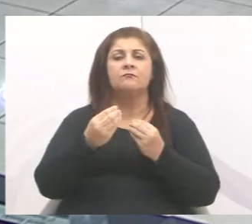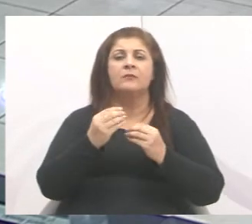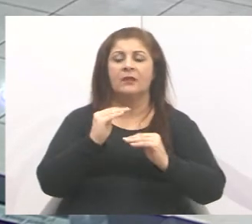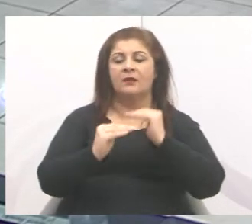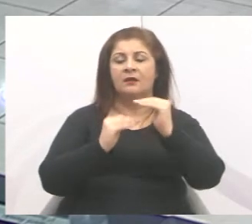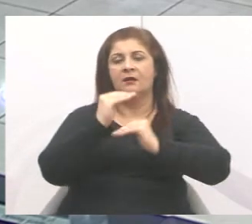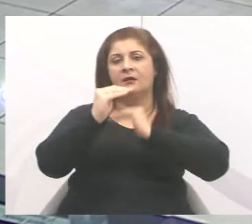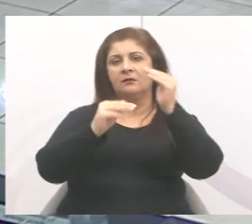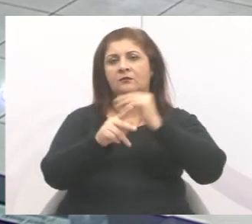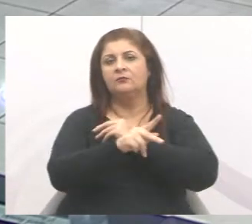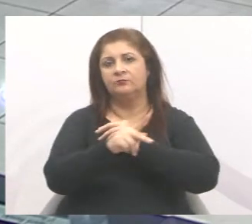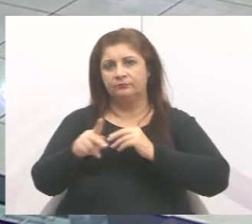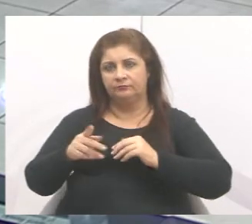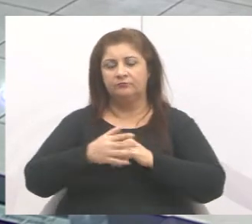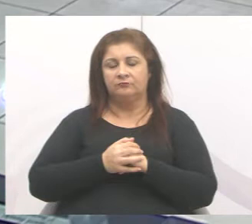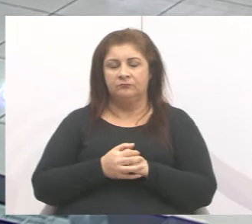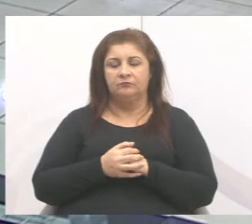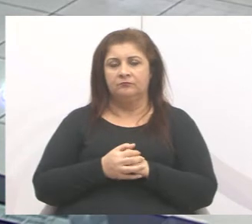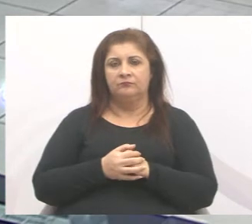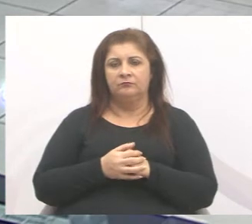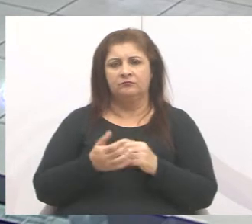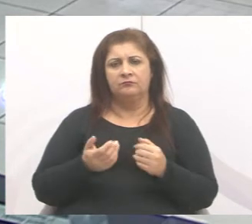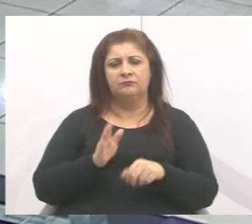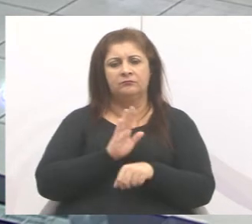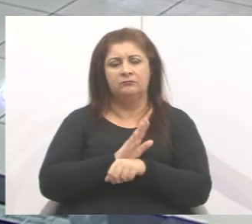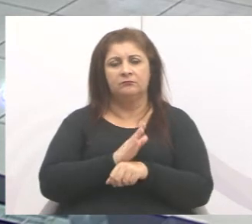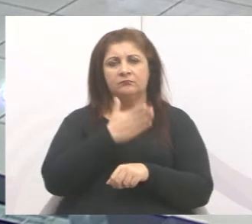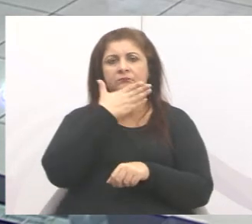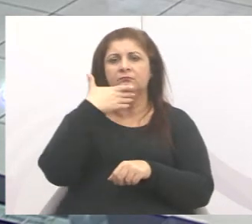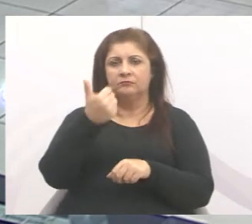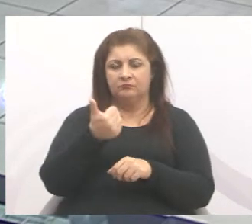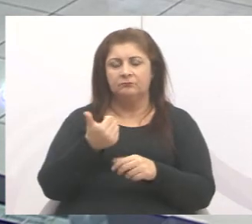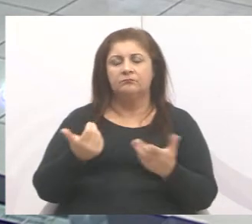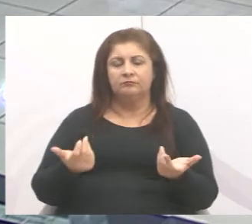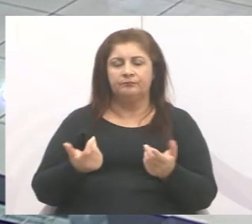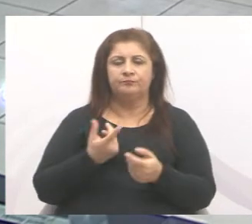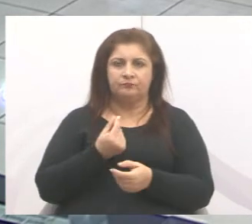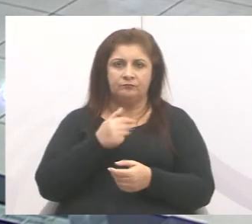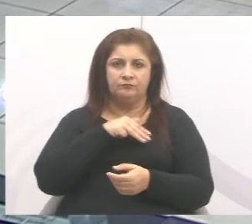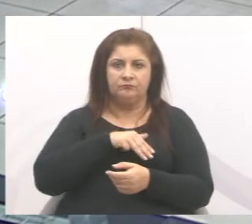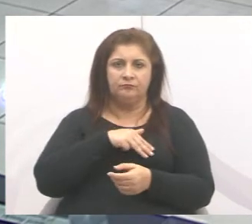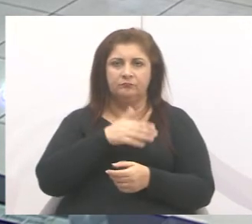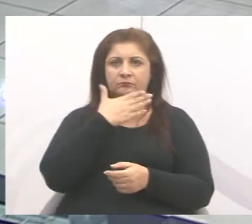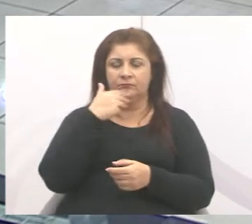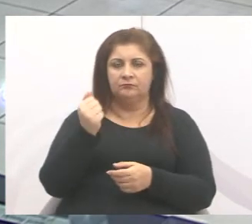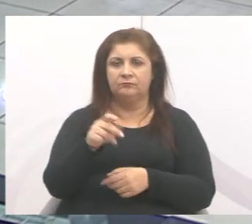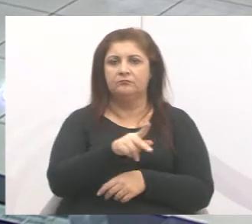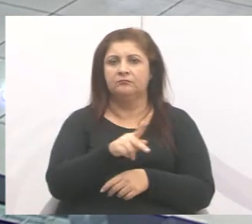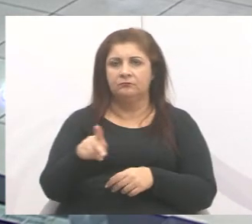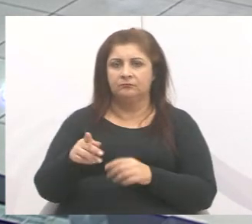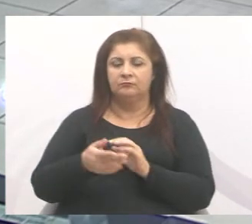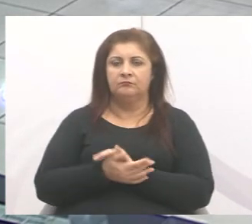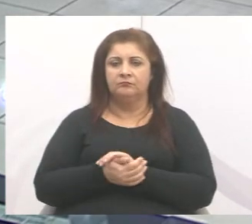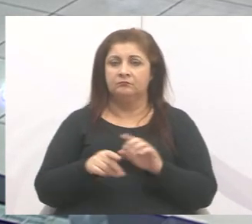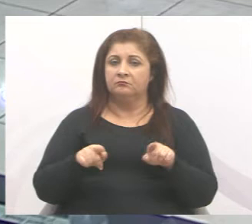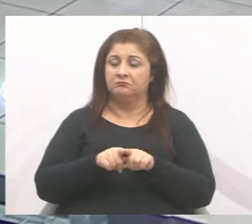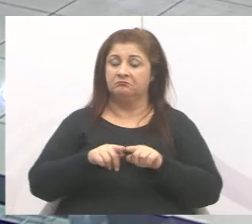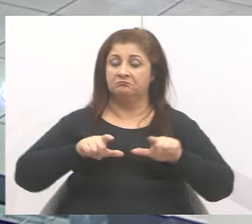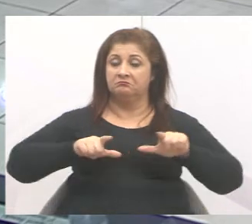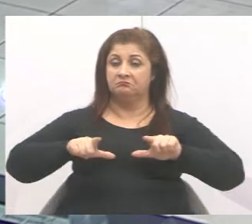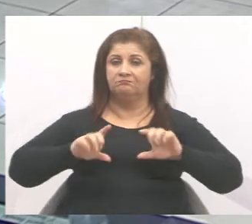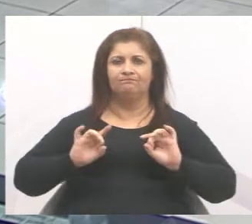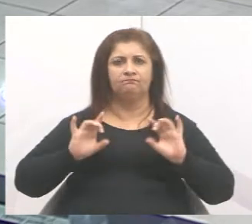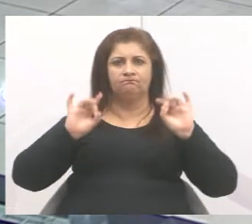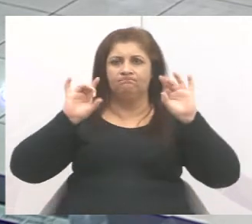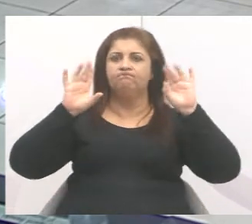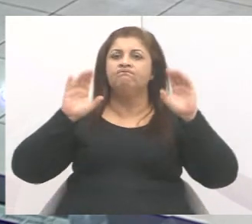professores para conseguir dar uma condição melhor e uma gratificação melhor para os professores que também atuaram brilhantemente